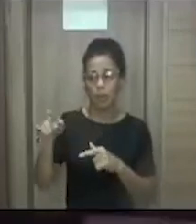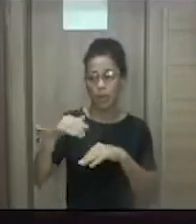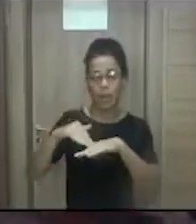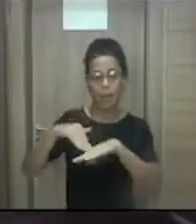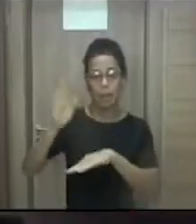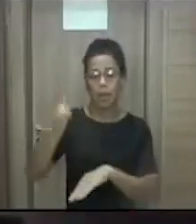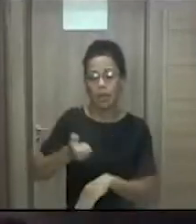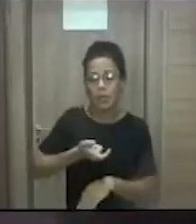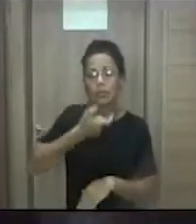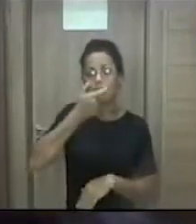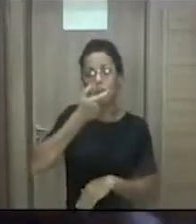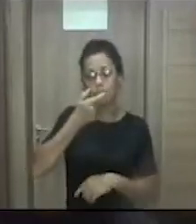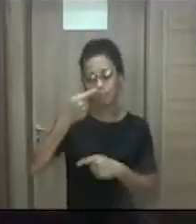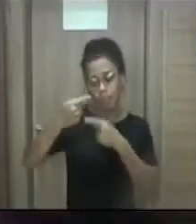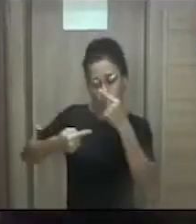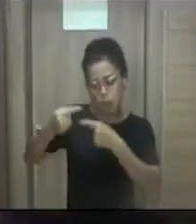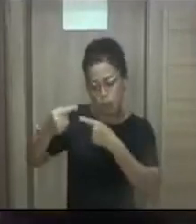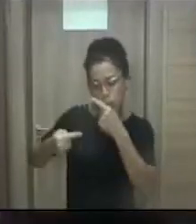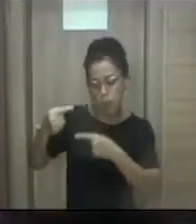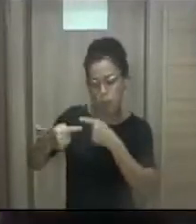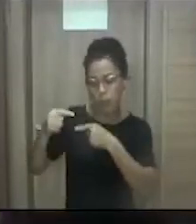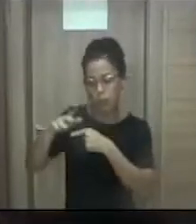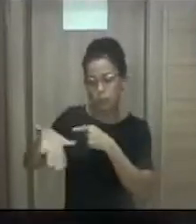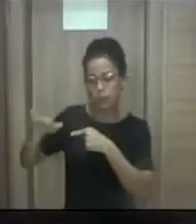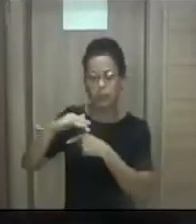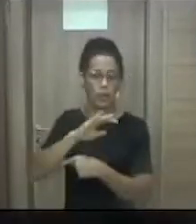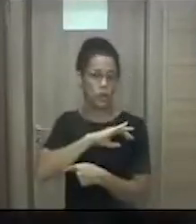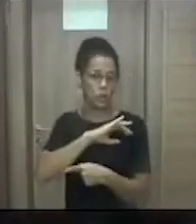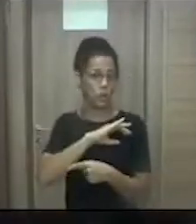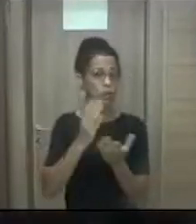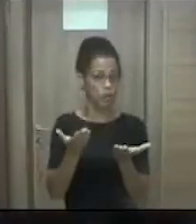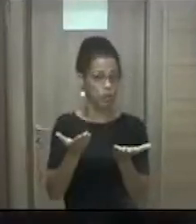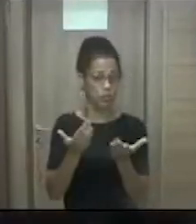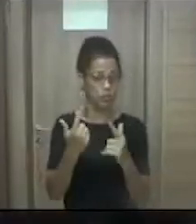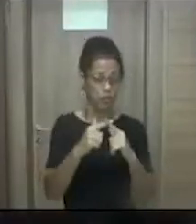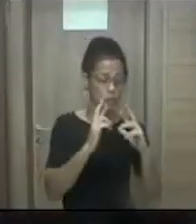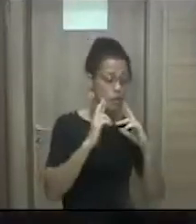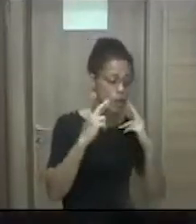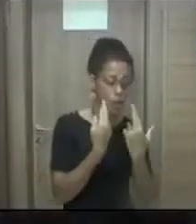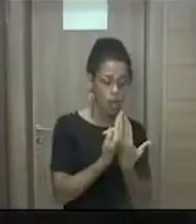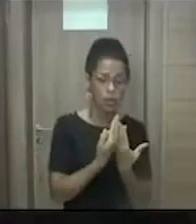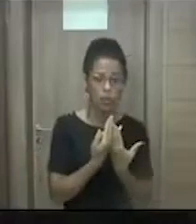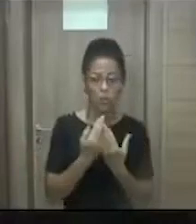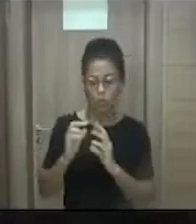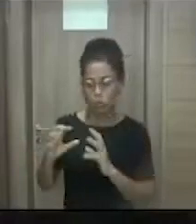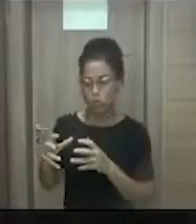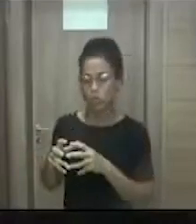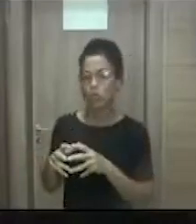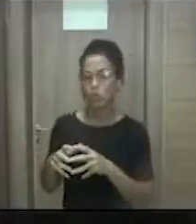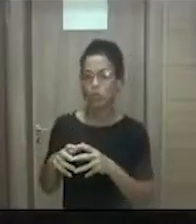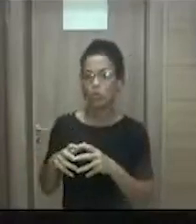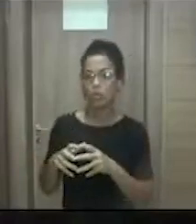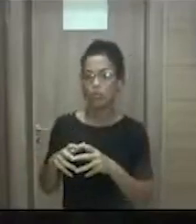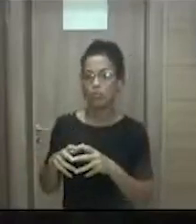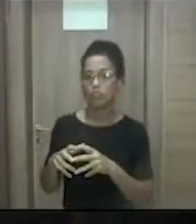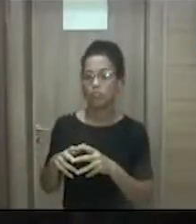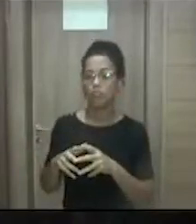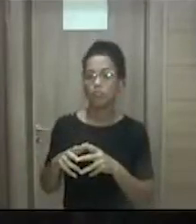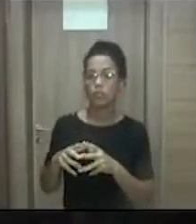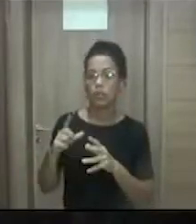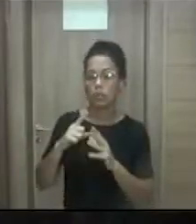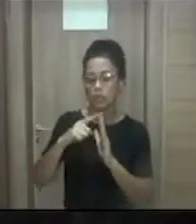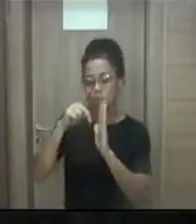implementava a política de prótese entre os colegas. Até a questão das reuniões conjuntas da equipe para definir protocolos